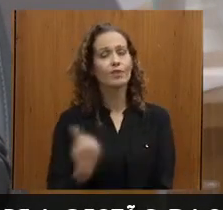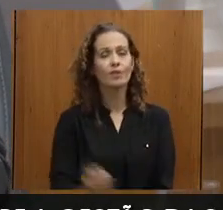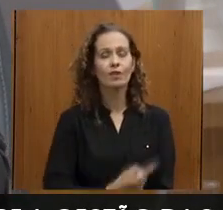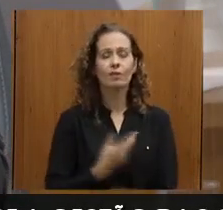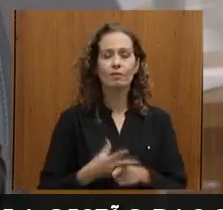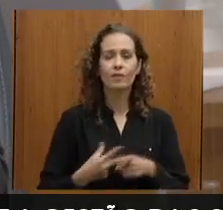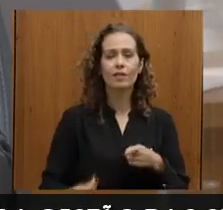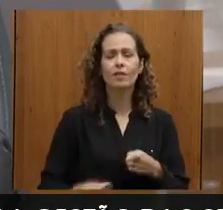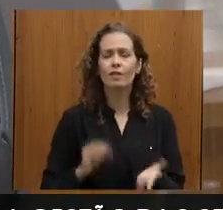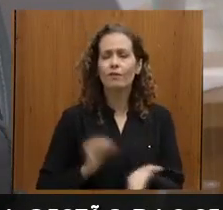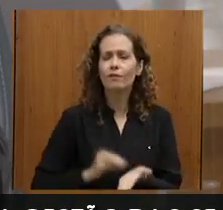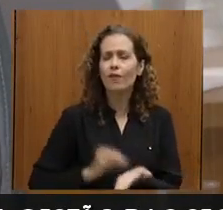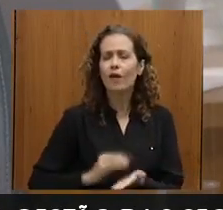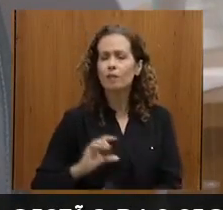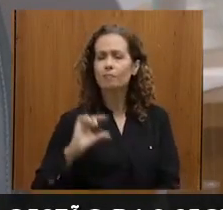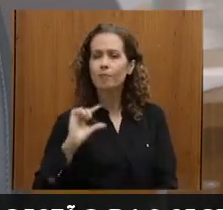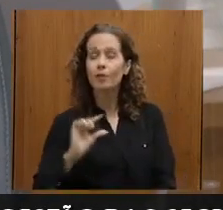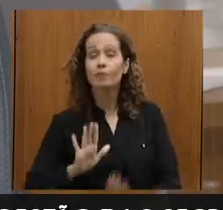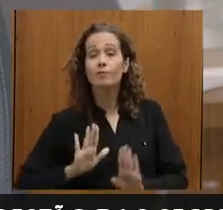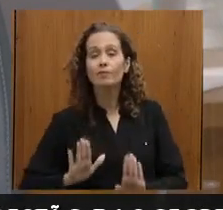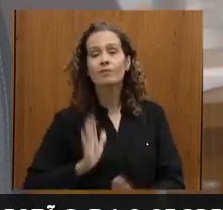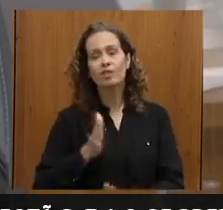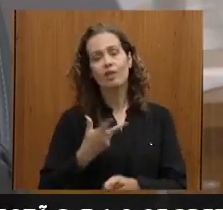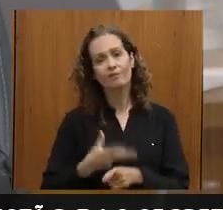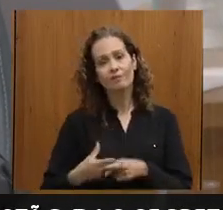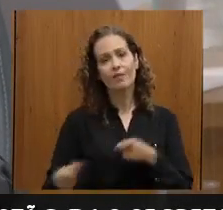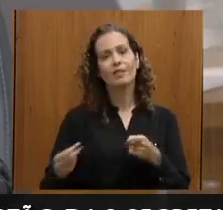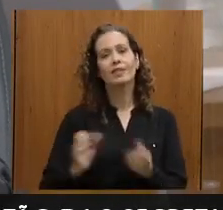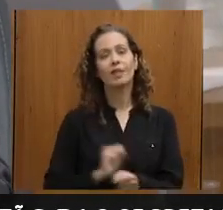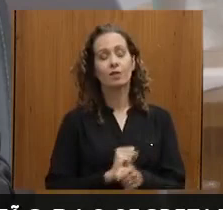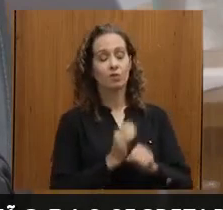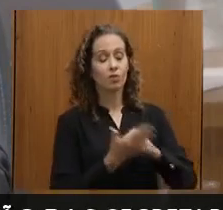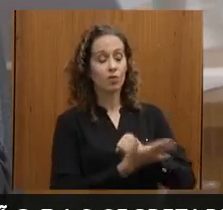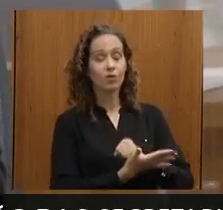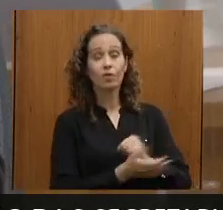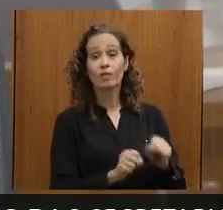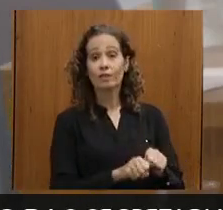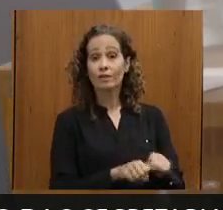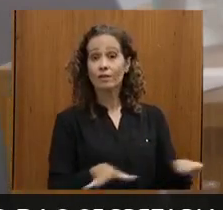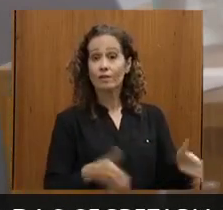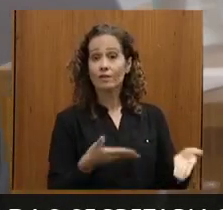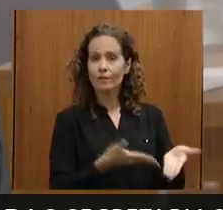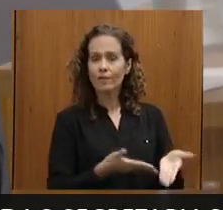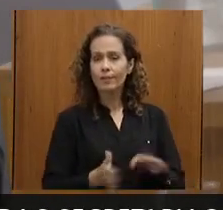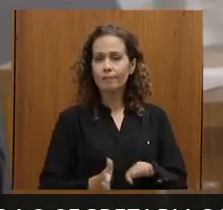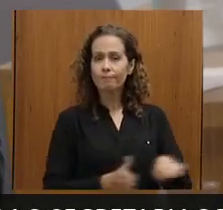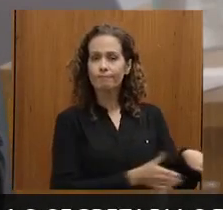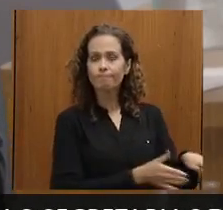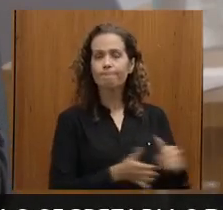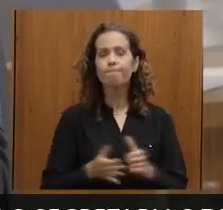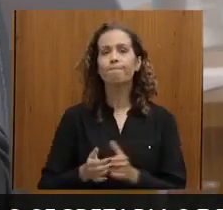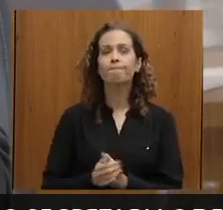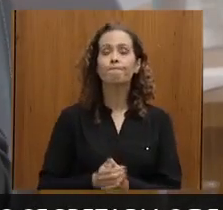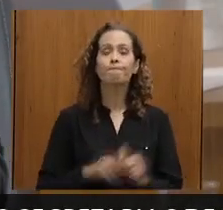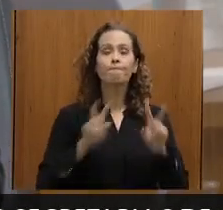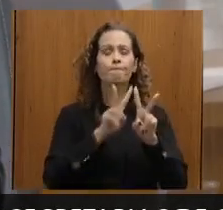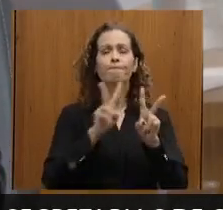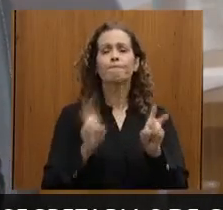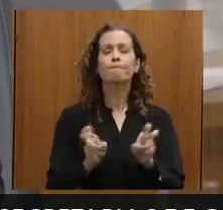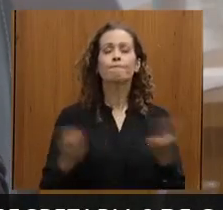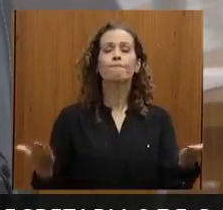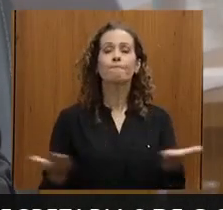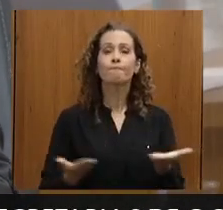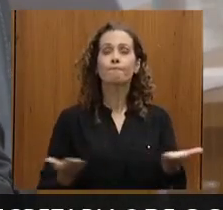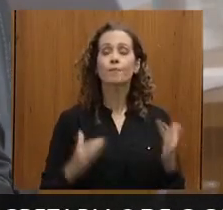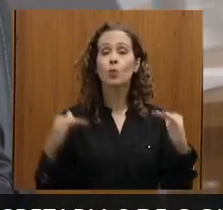falta um pouquinho ainda, mas nós já estamos vencendo o coronavírus no nosso Estado. Passando o tema, falar um pouco do